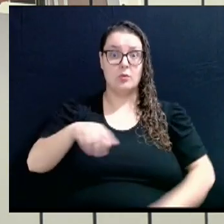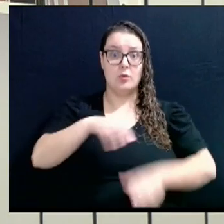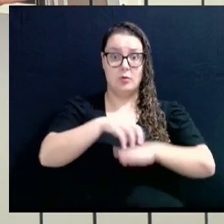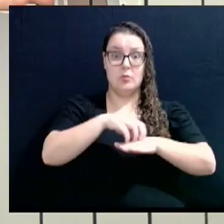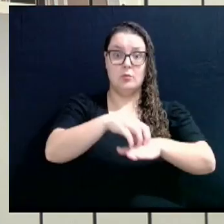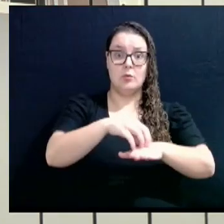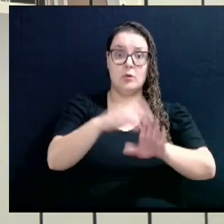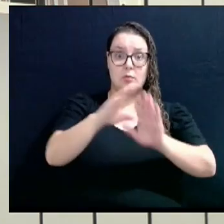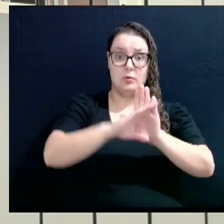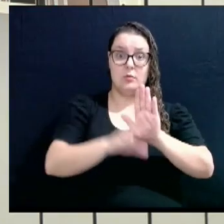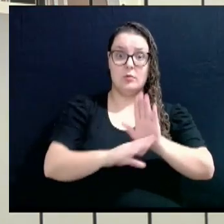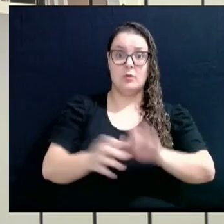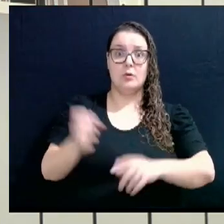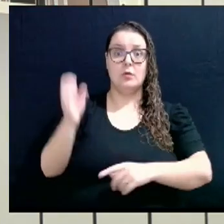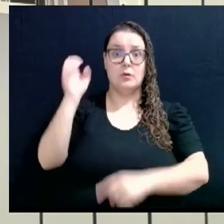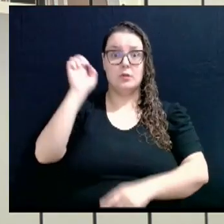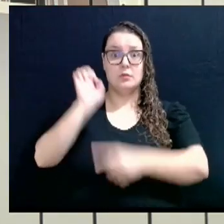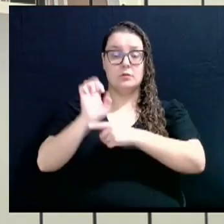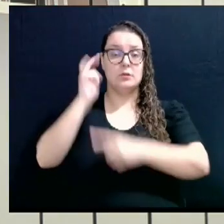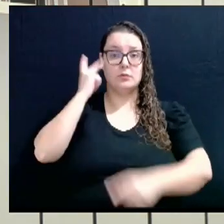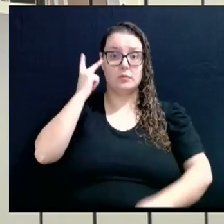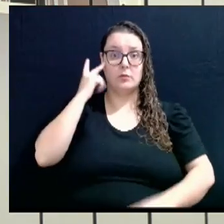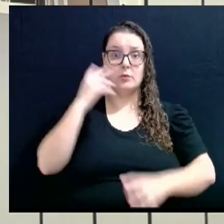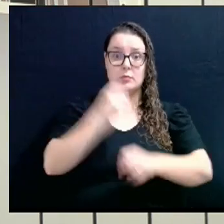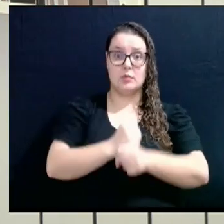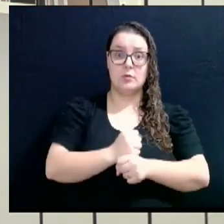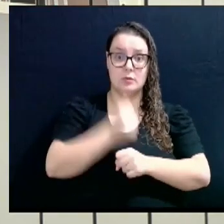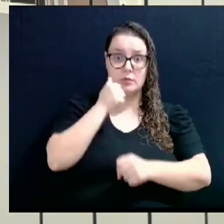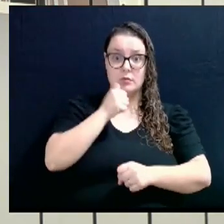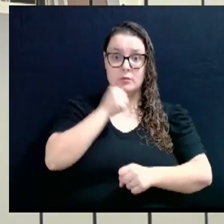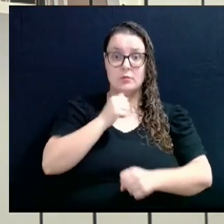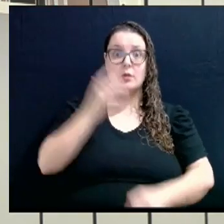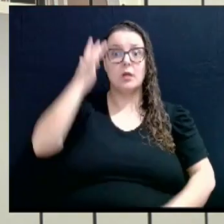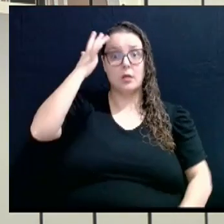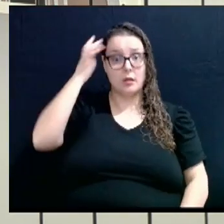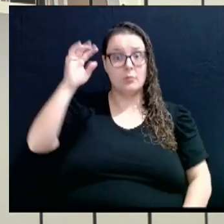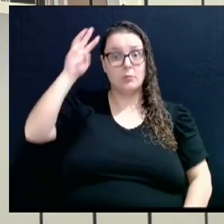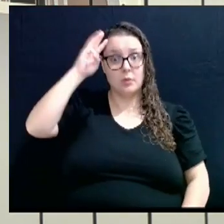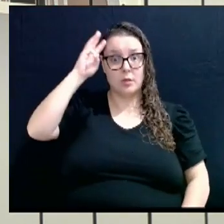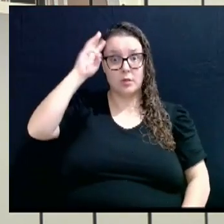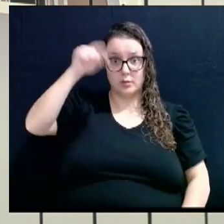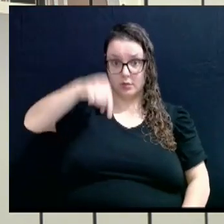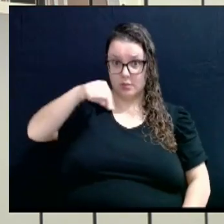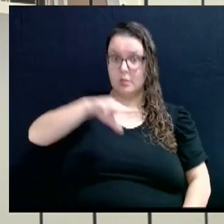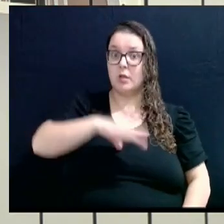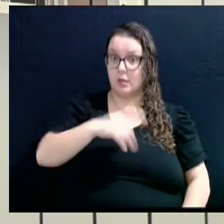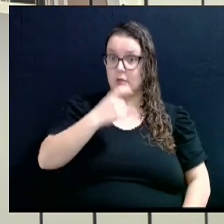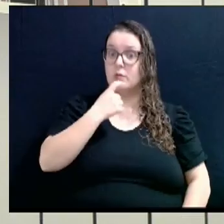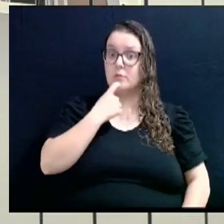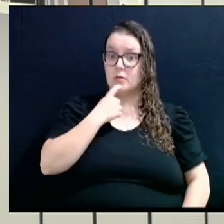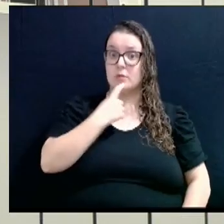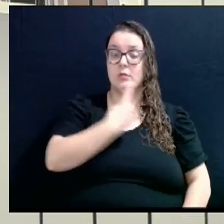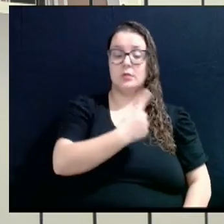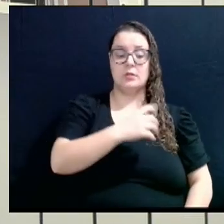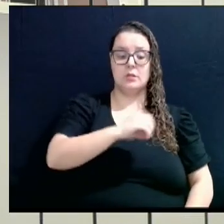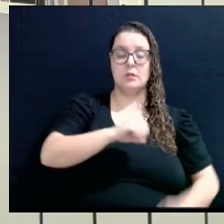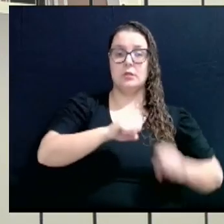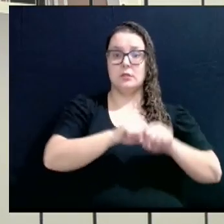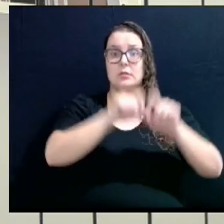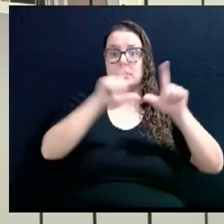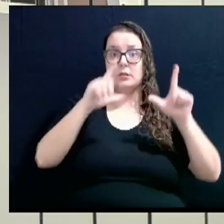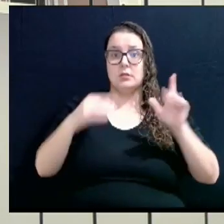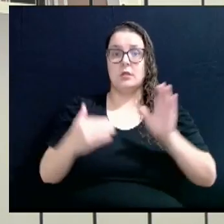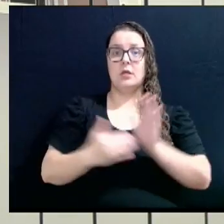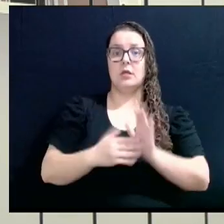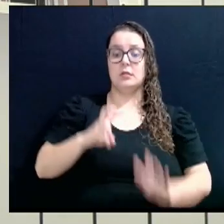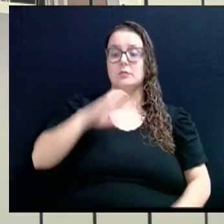Paulo por Todas, do Governo do Estado, vai estar amanhã, terça-feira, aqui em Campinas, das 10 horas da manhã às 5 horas